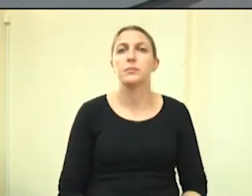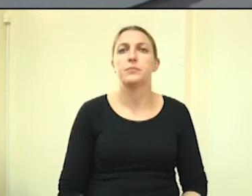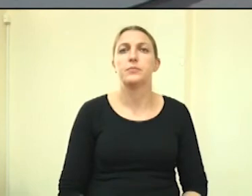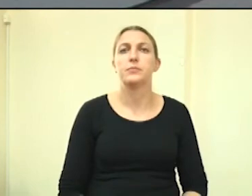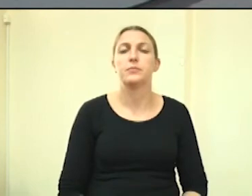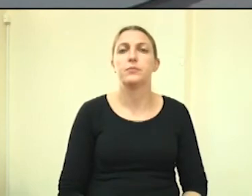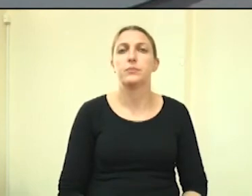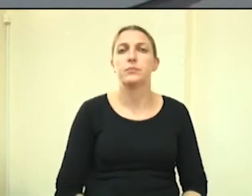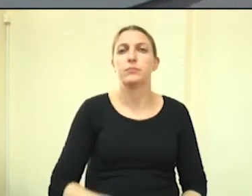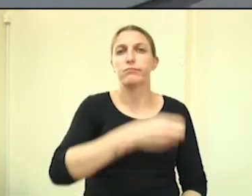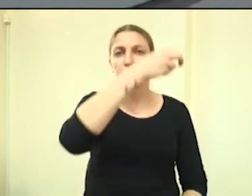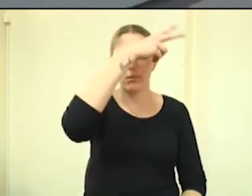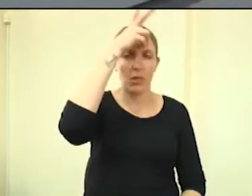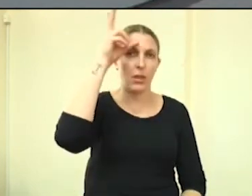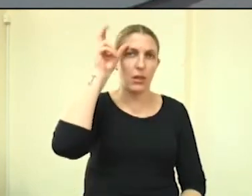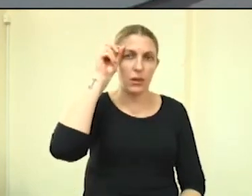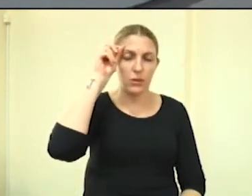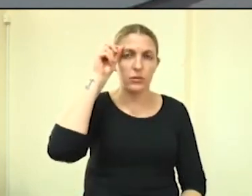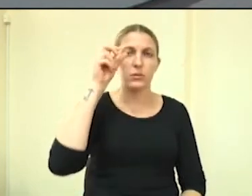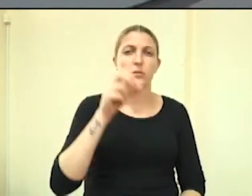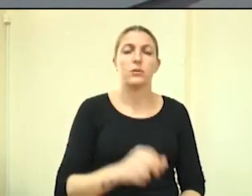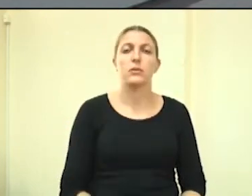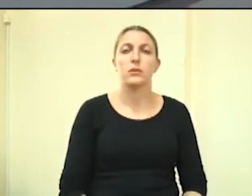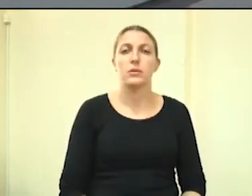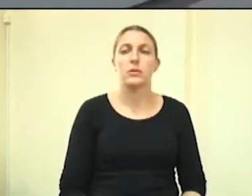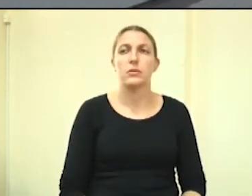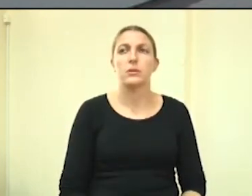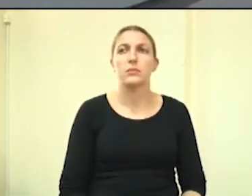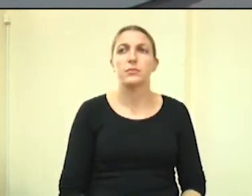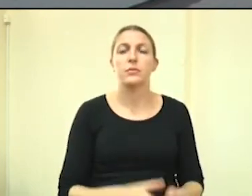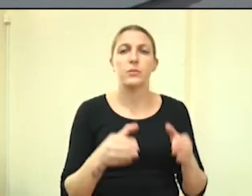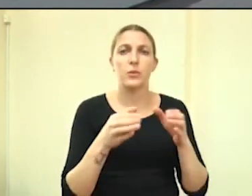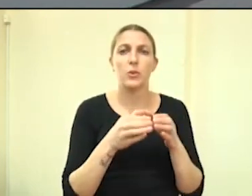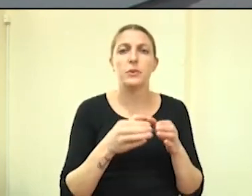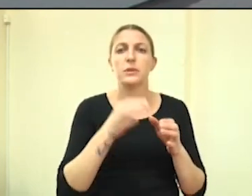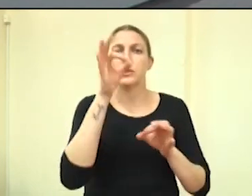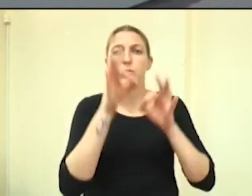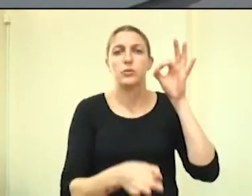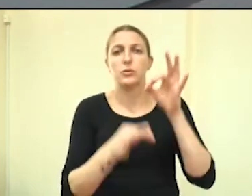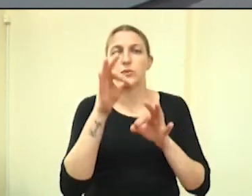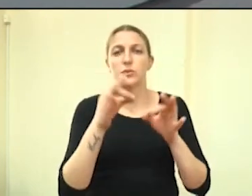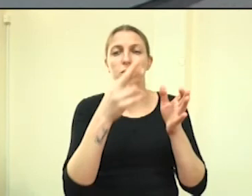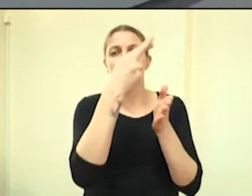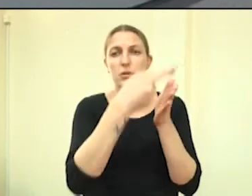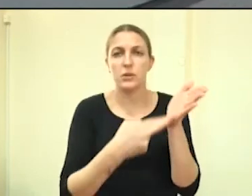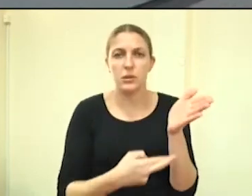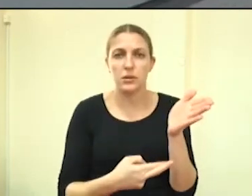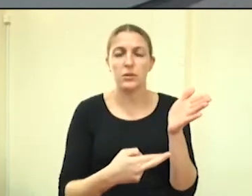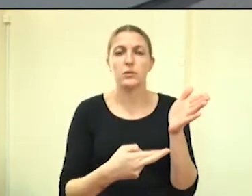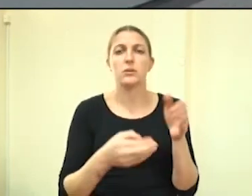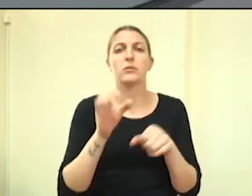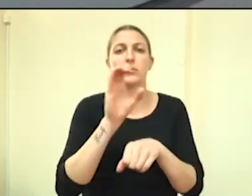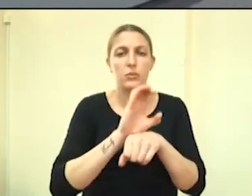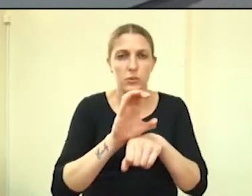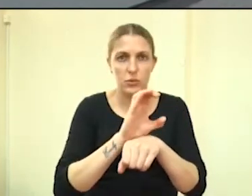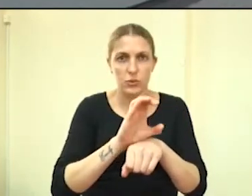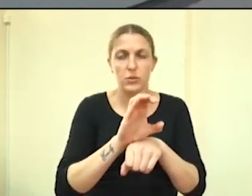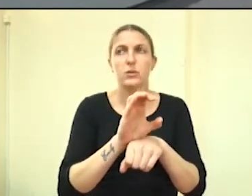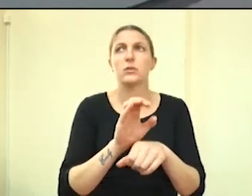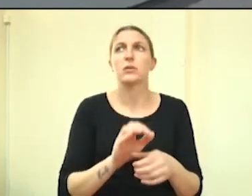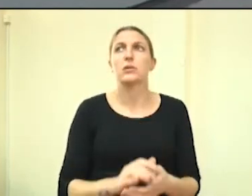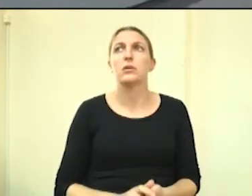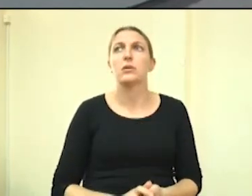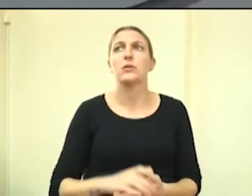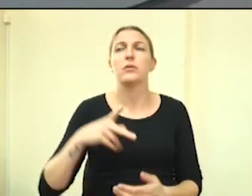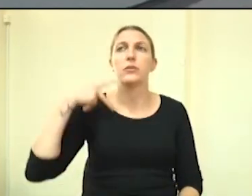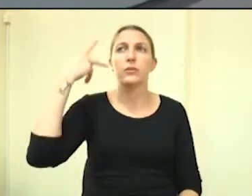Schmidt, Prefeito Municipal. Comissão de Justiça e Redação, parecer do veto constitucional, vereador Mário